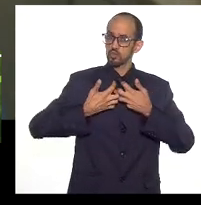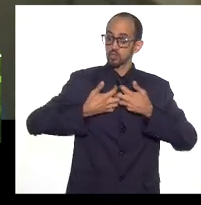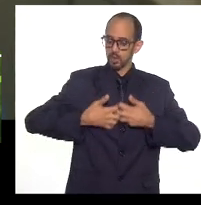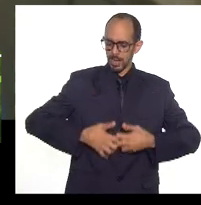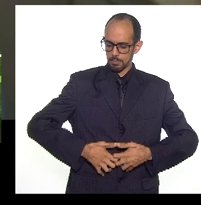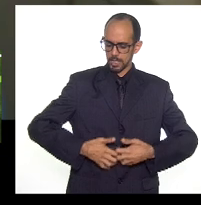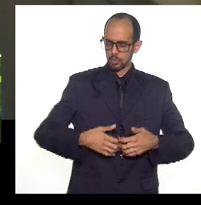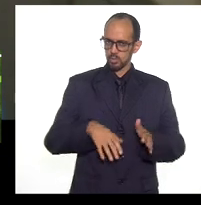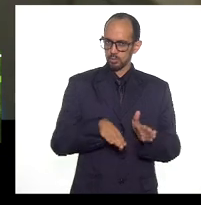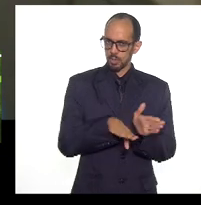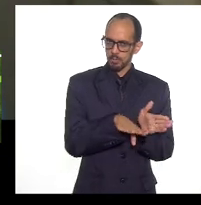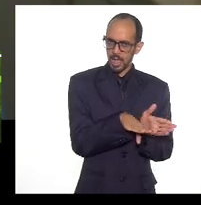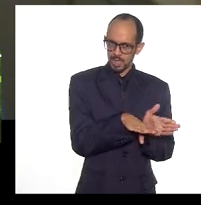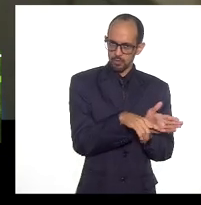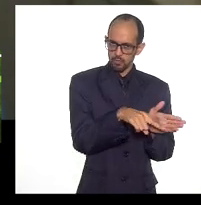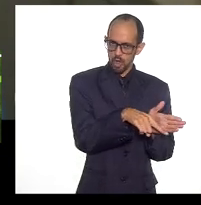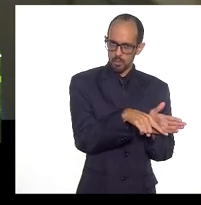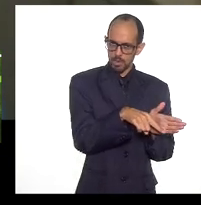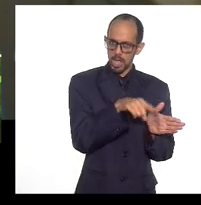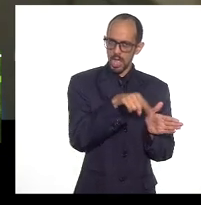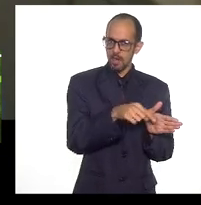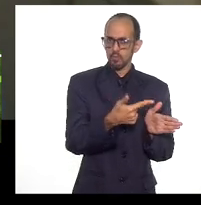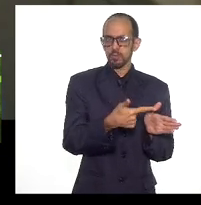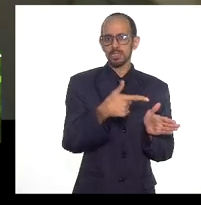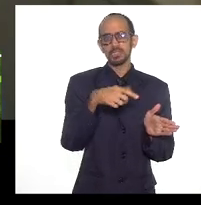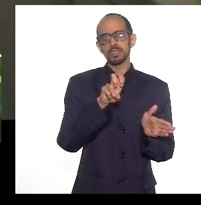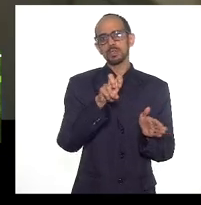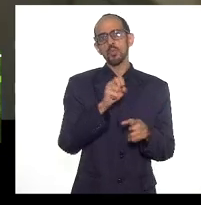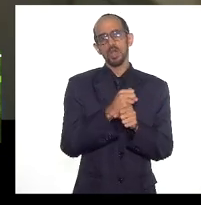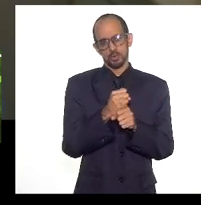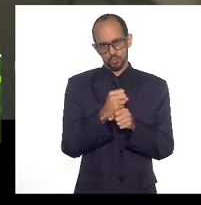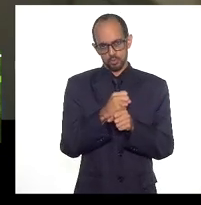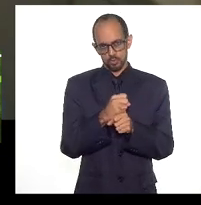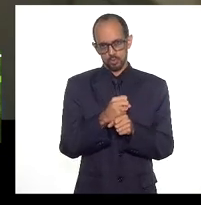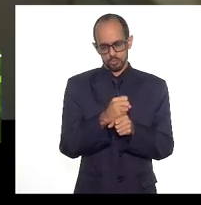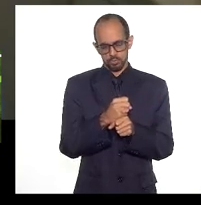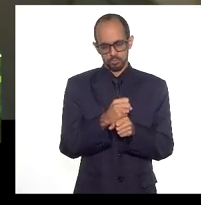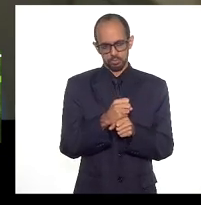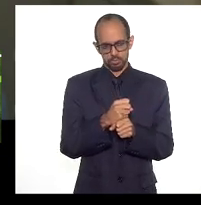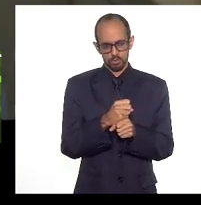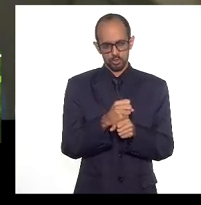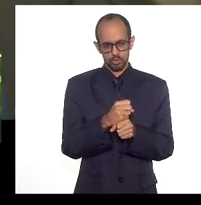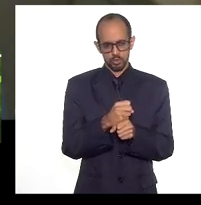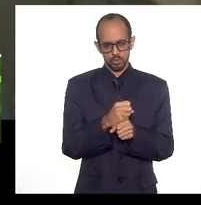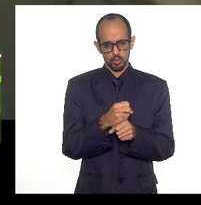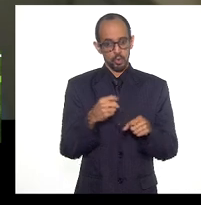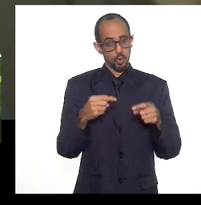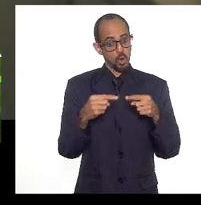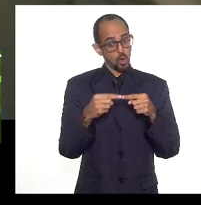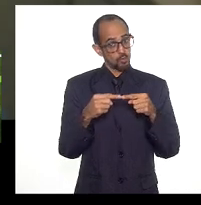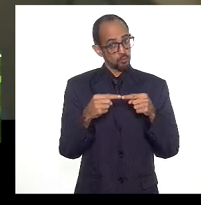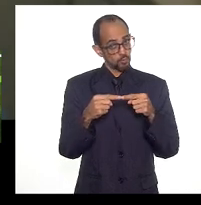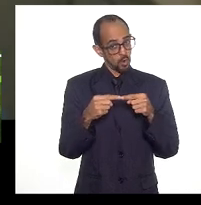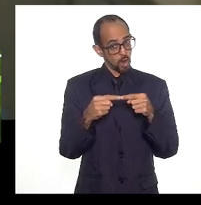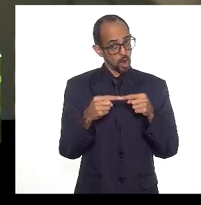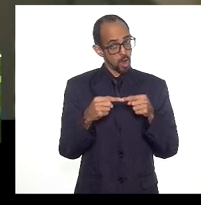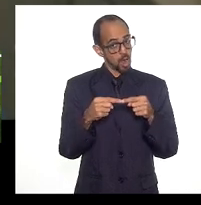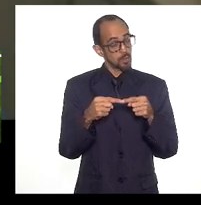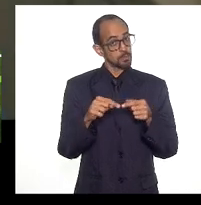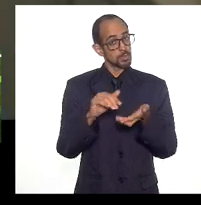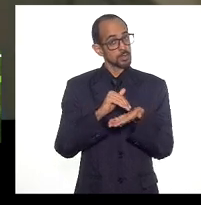plataforma, era de 25 anos, segundo a Secretaria da